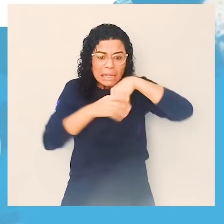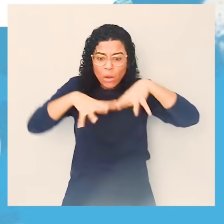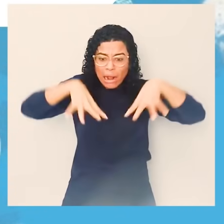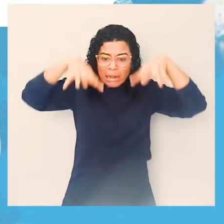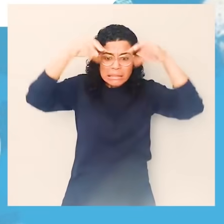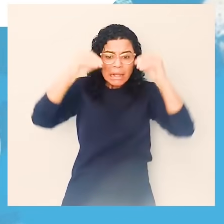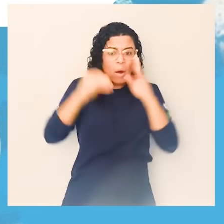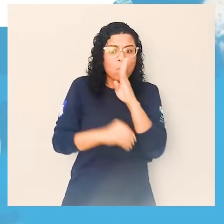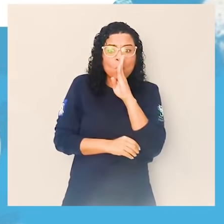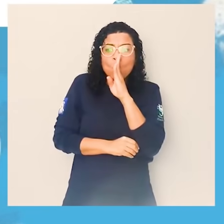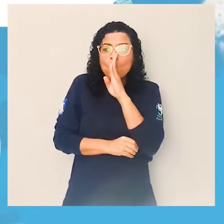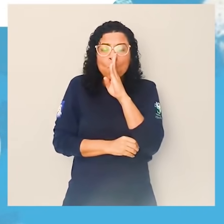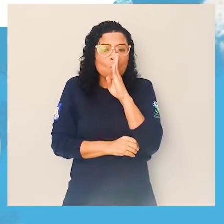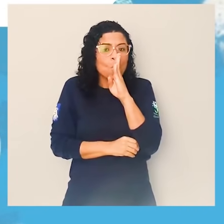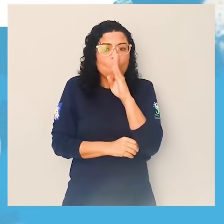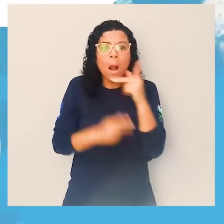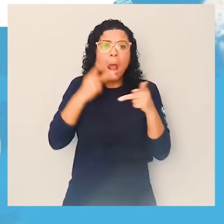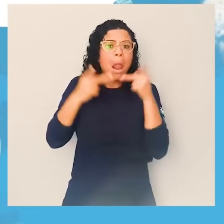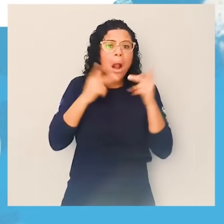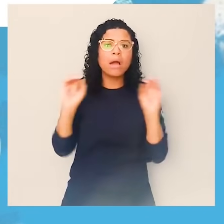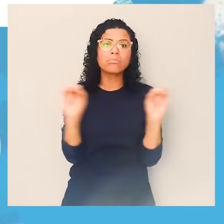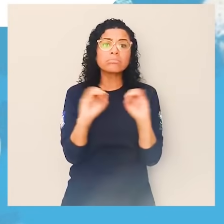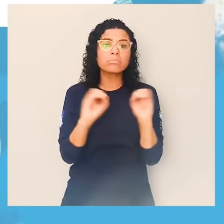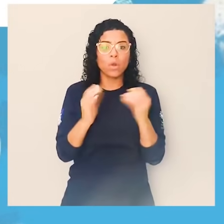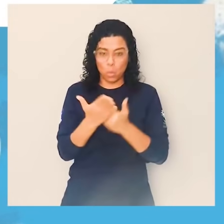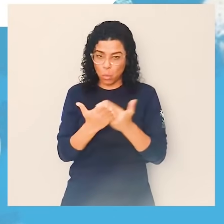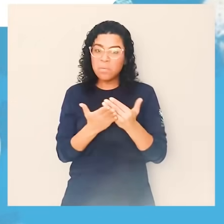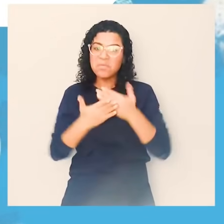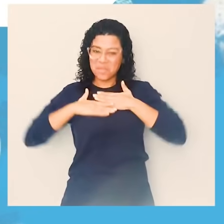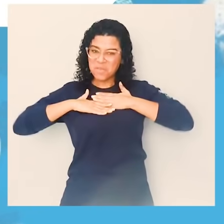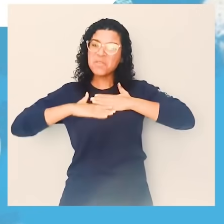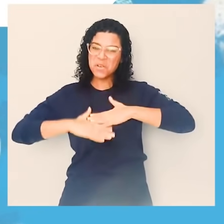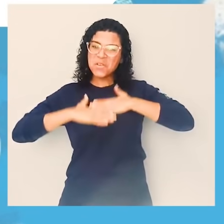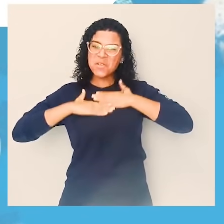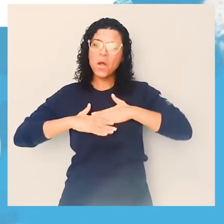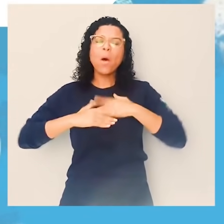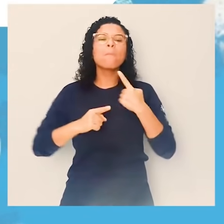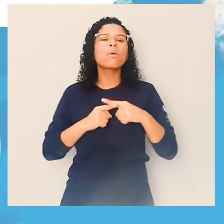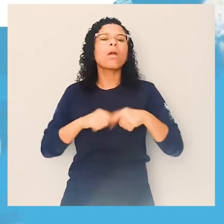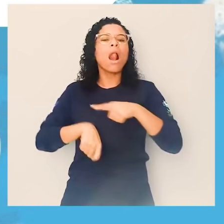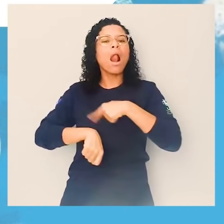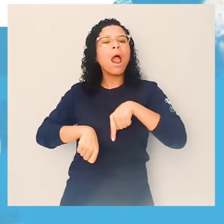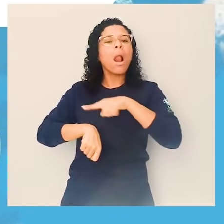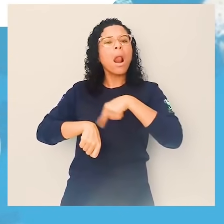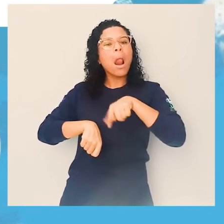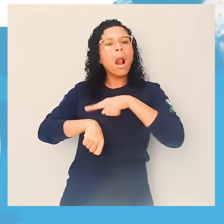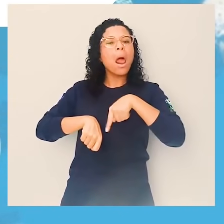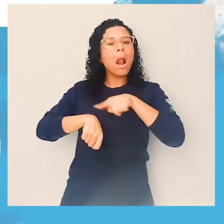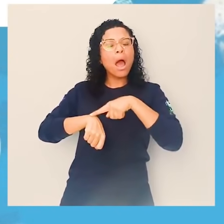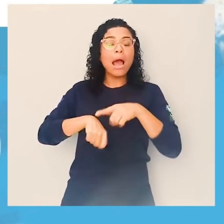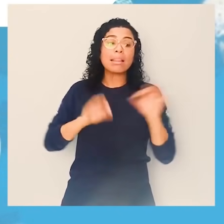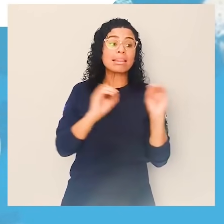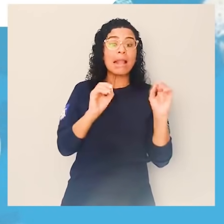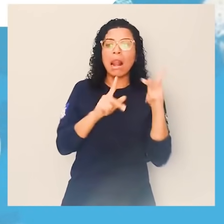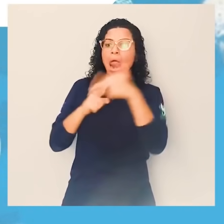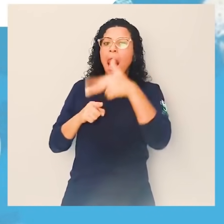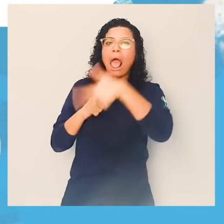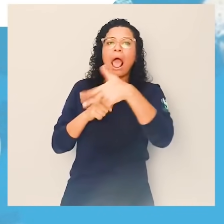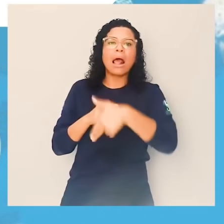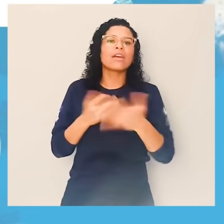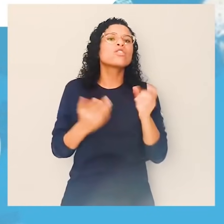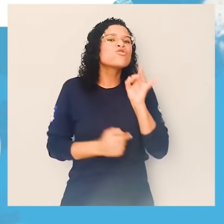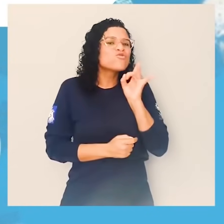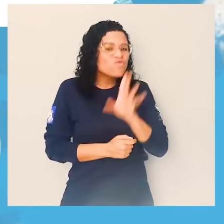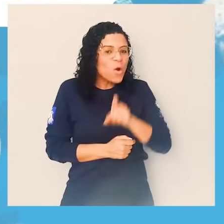Ninguém. No começo, até que ele gostou, porque podia falar durante horas e horas e ninguém